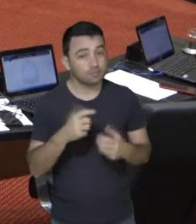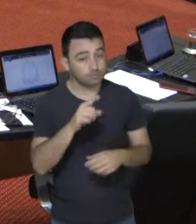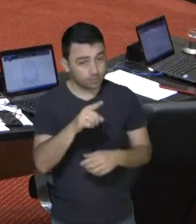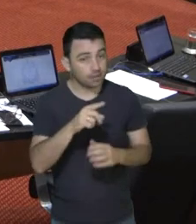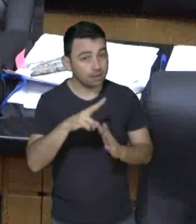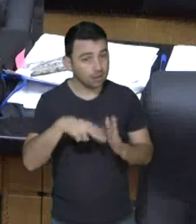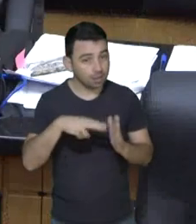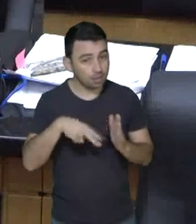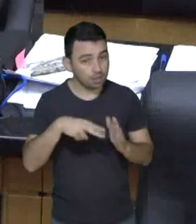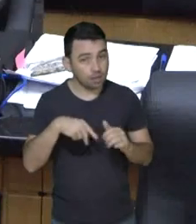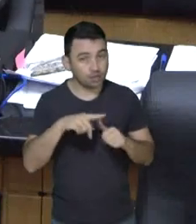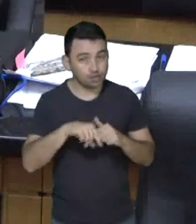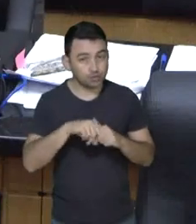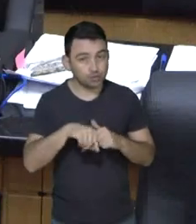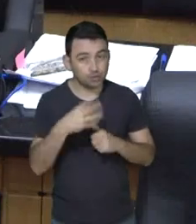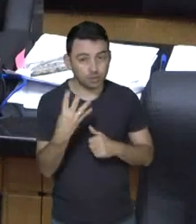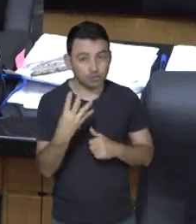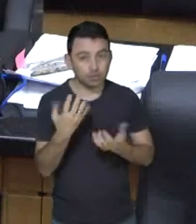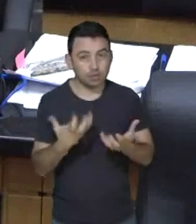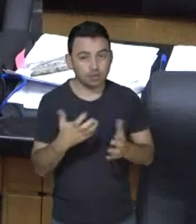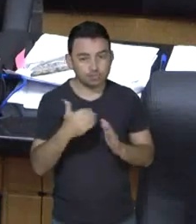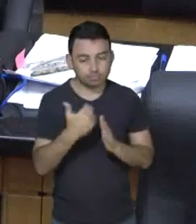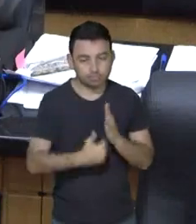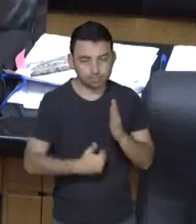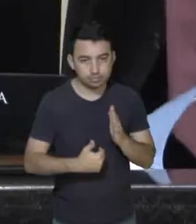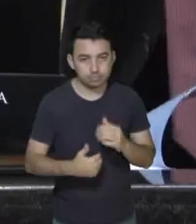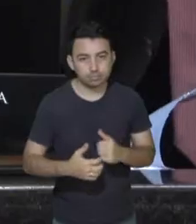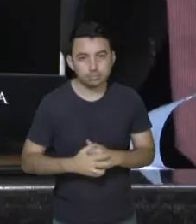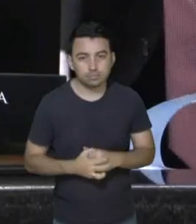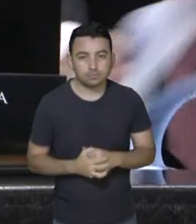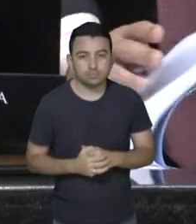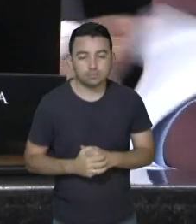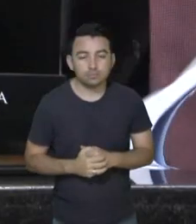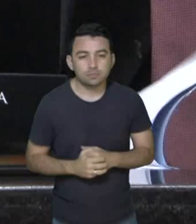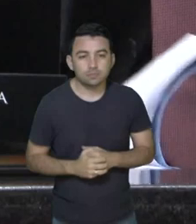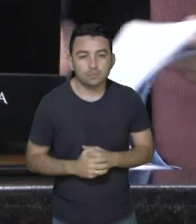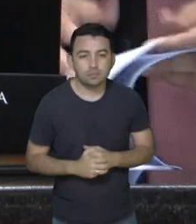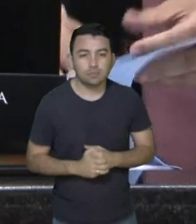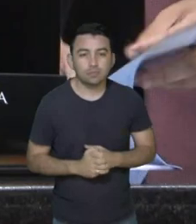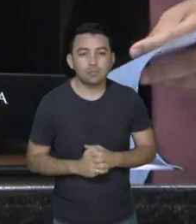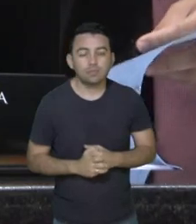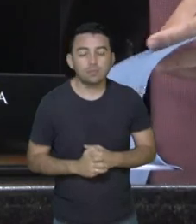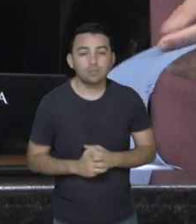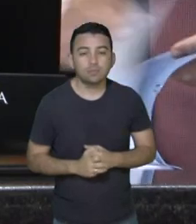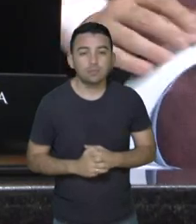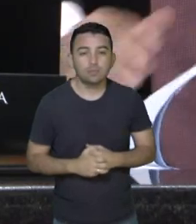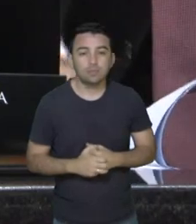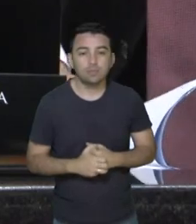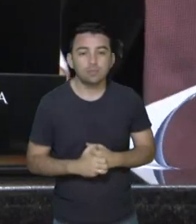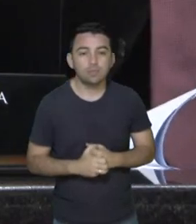artigo 4º, que a gente pretende suprimir, por gentileza.